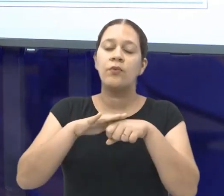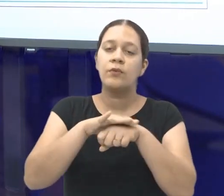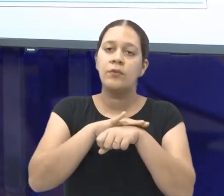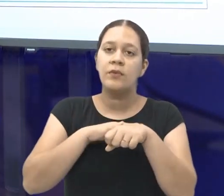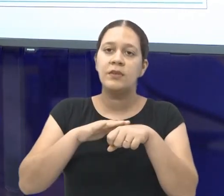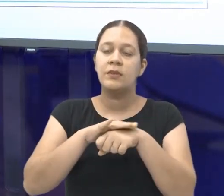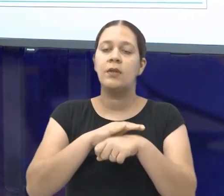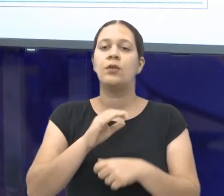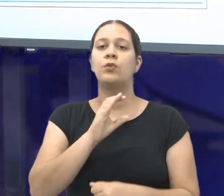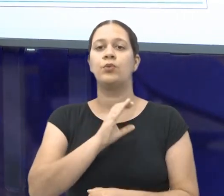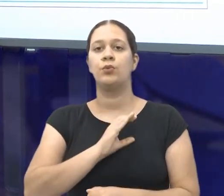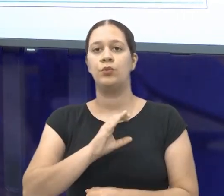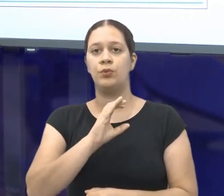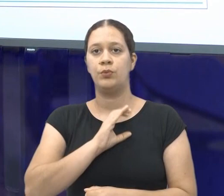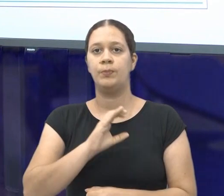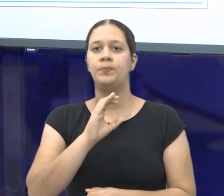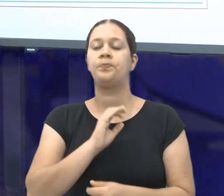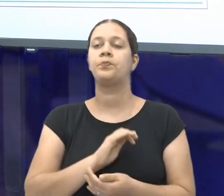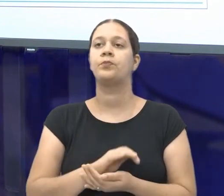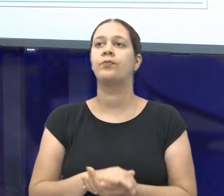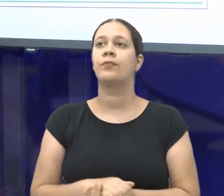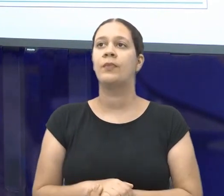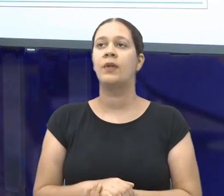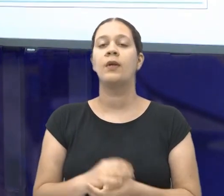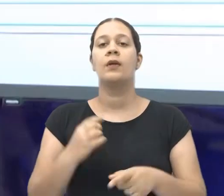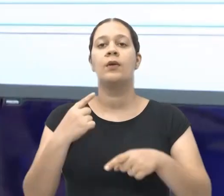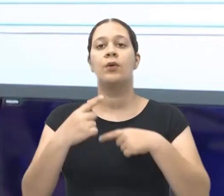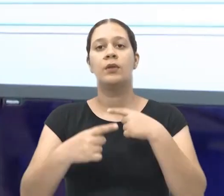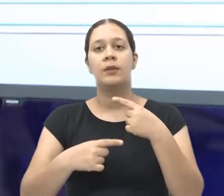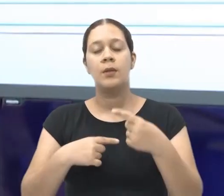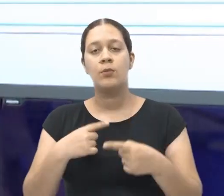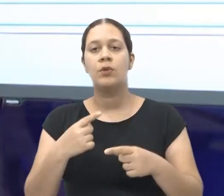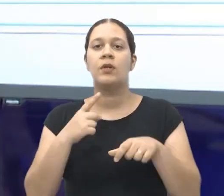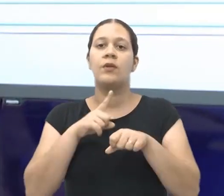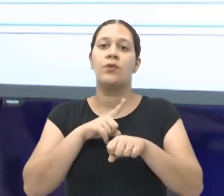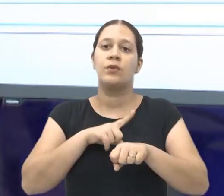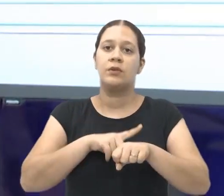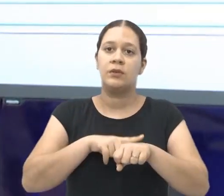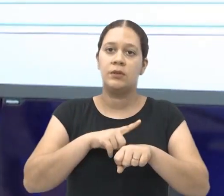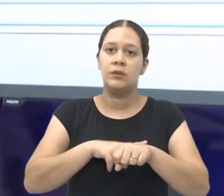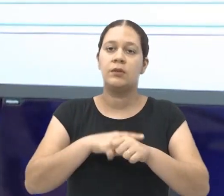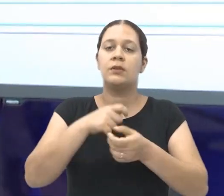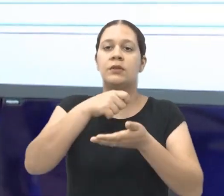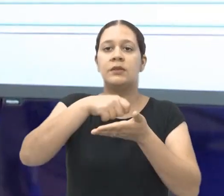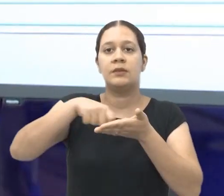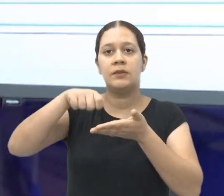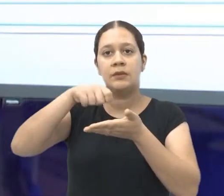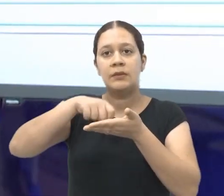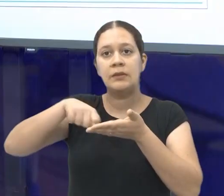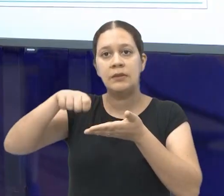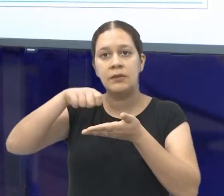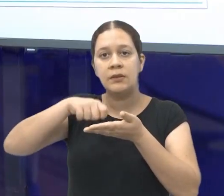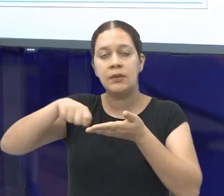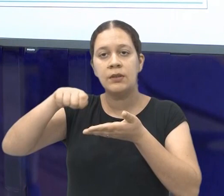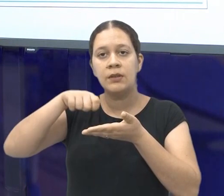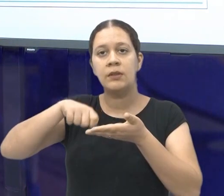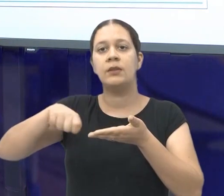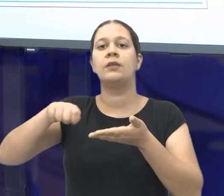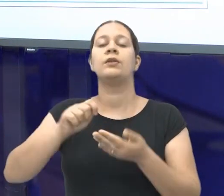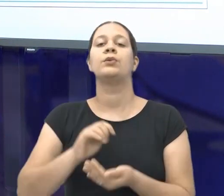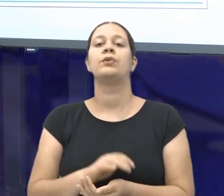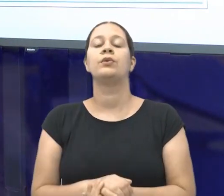enriquecer bastante esse nosso conteúdo. Depois, a época em que foi escrito, olha a pesquisa, a necessidade,